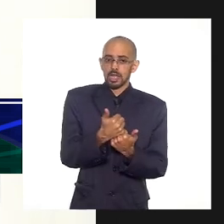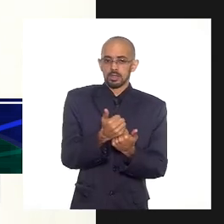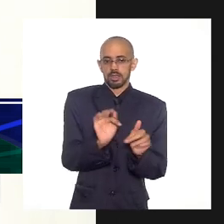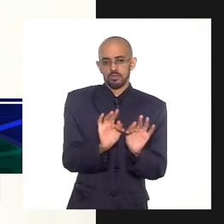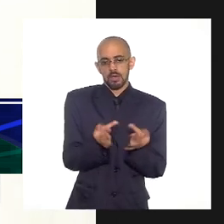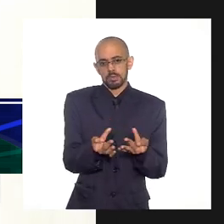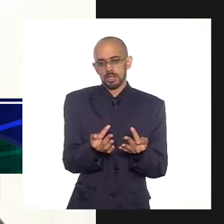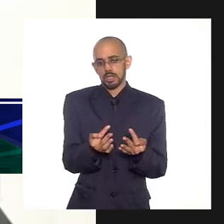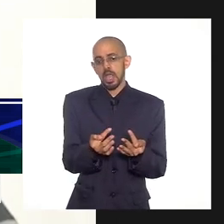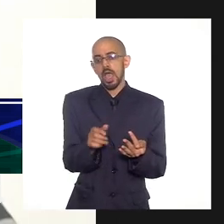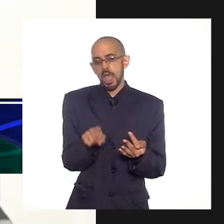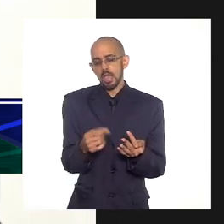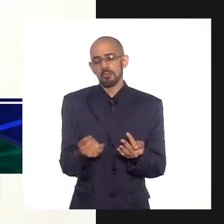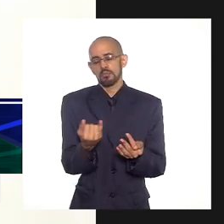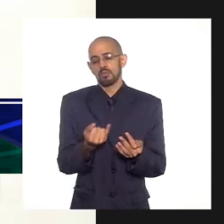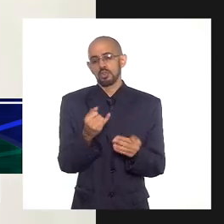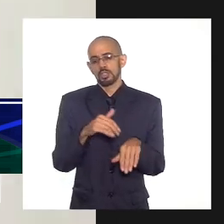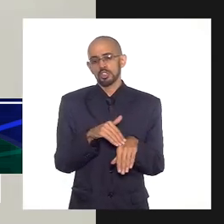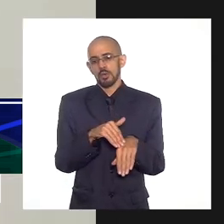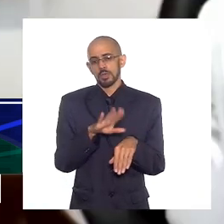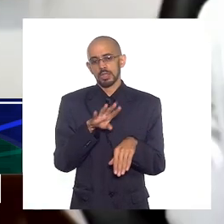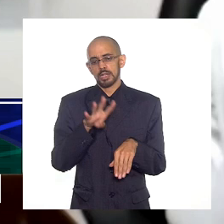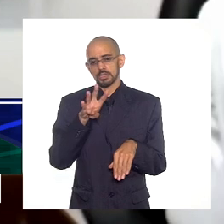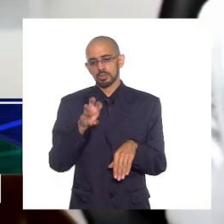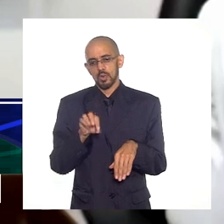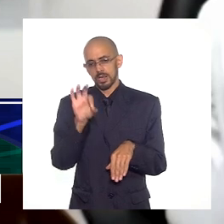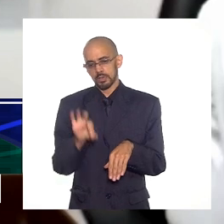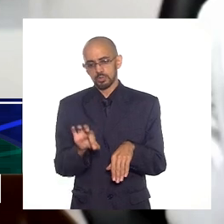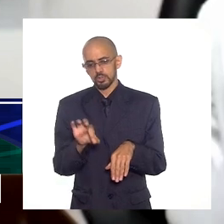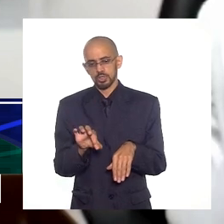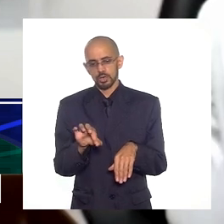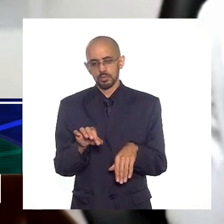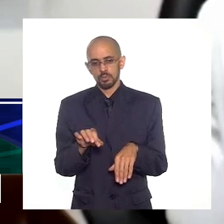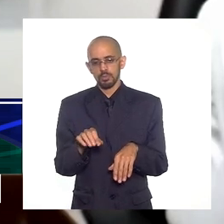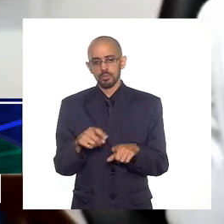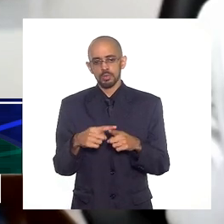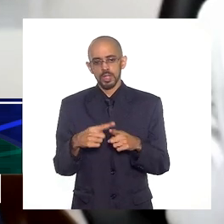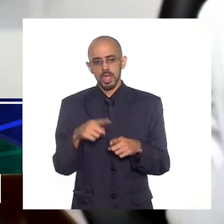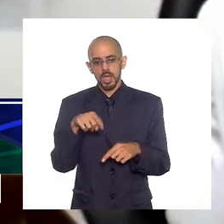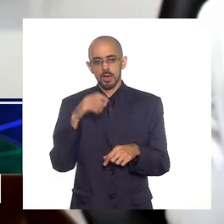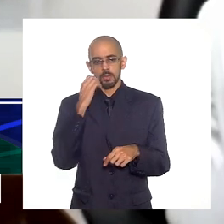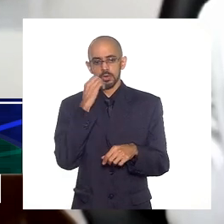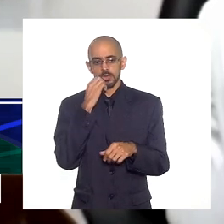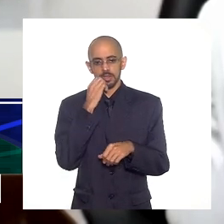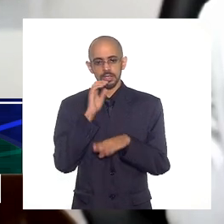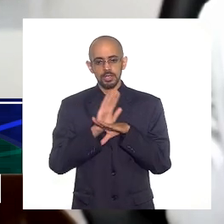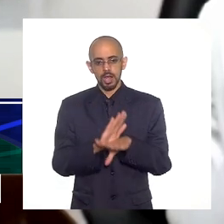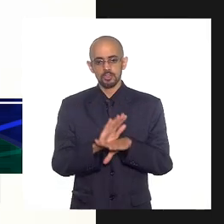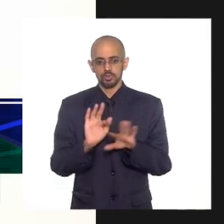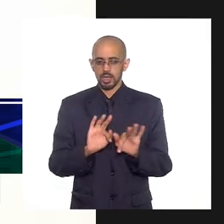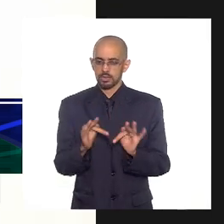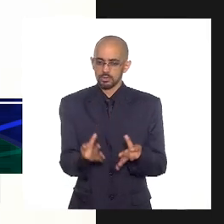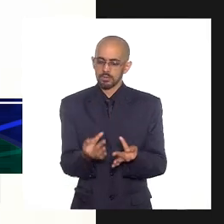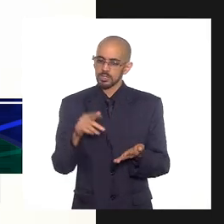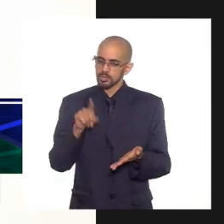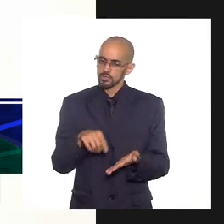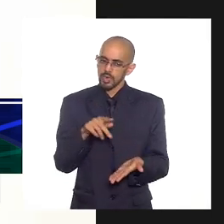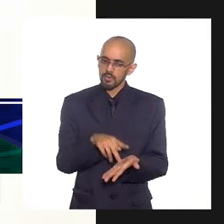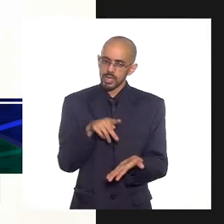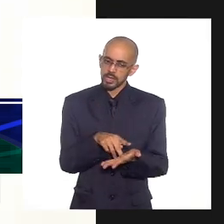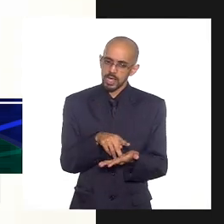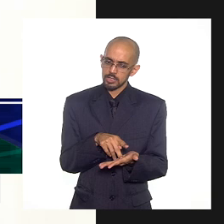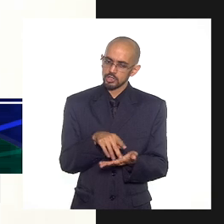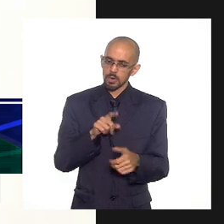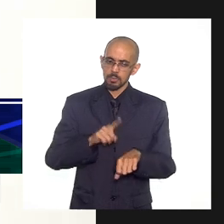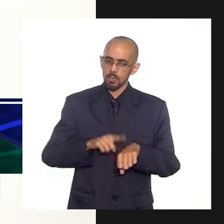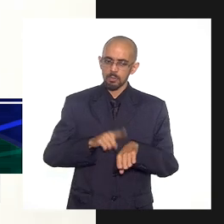40%, que ele possa ter essa oportunidade de poder ajudar, auxiliar os seus familiares. Essa que é a grande verdade. Estamos vendo um momento muito